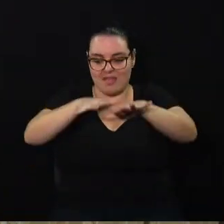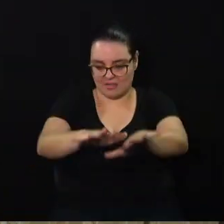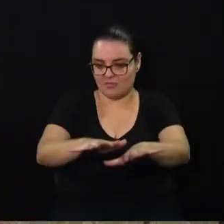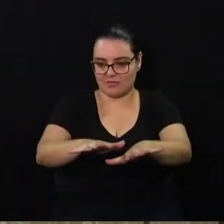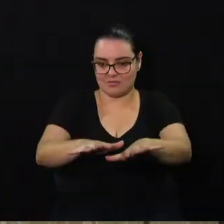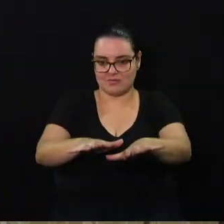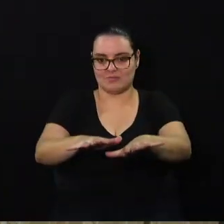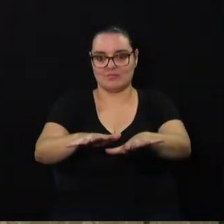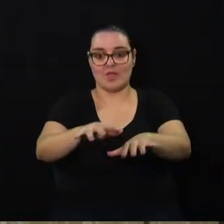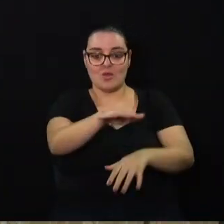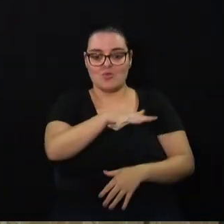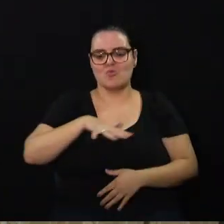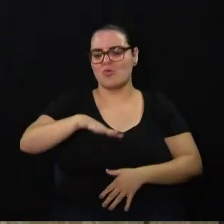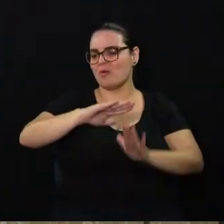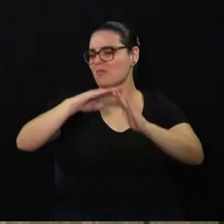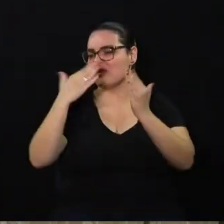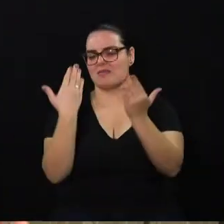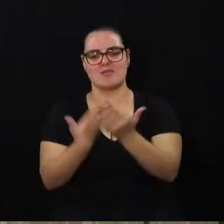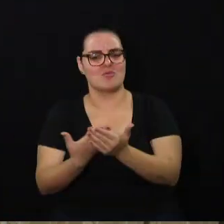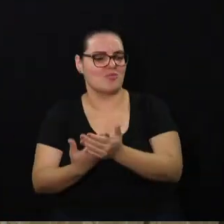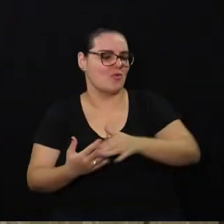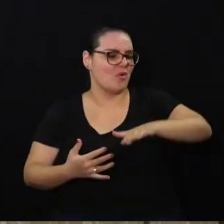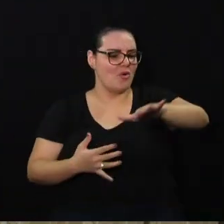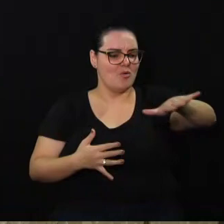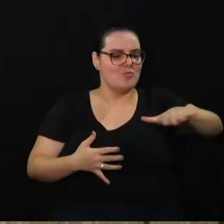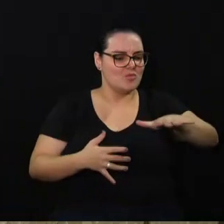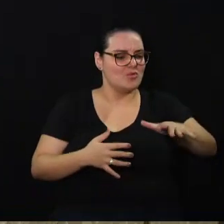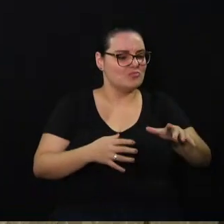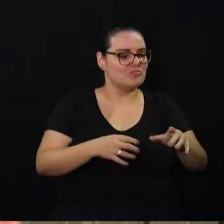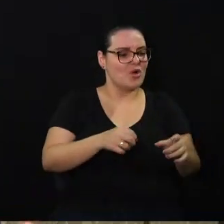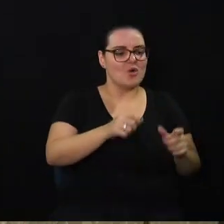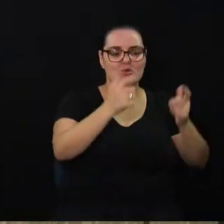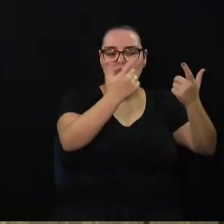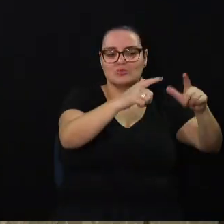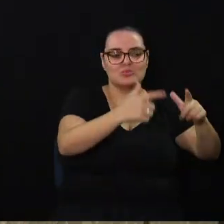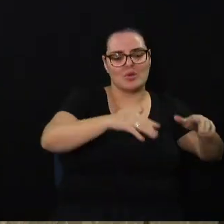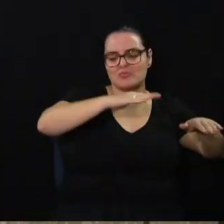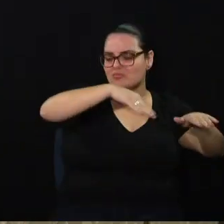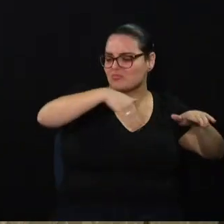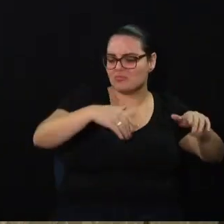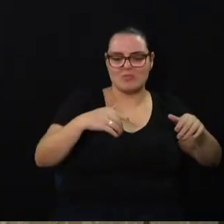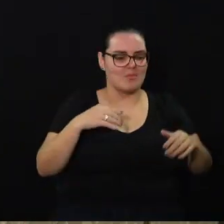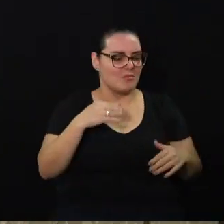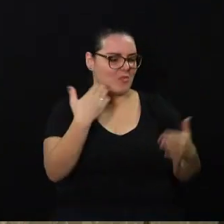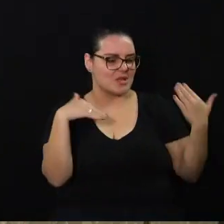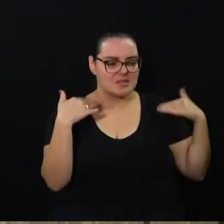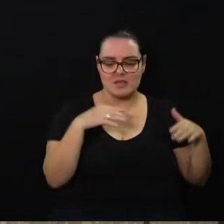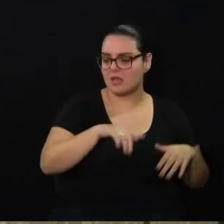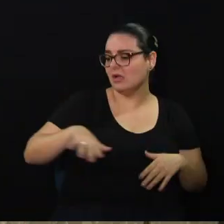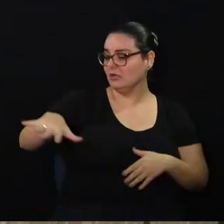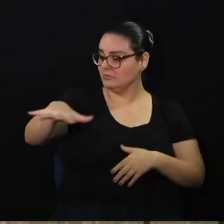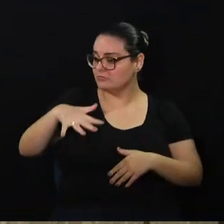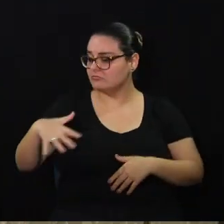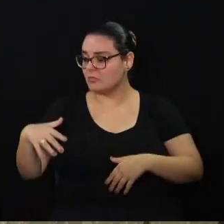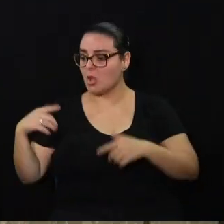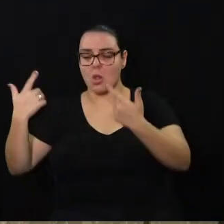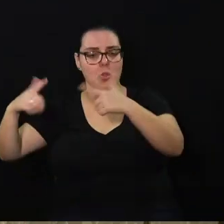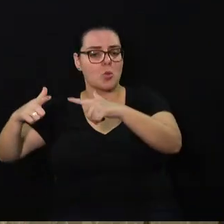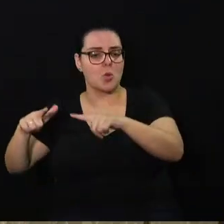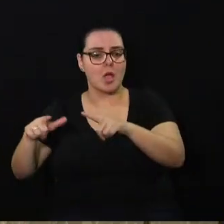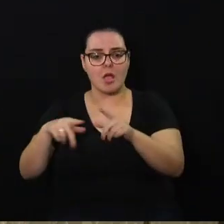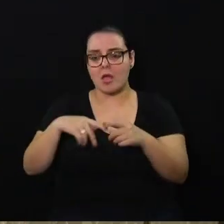a dia no ambiente escolar no ambiente dos clubes e até no ambiente familiar não é então isso é fundamental para